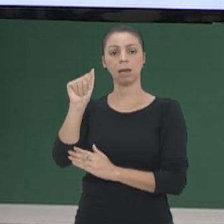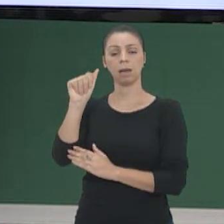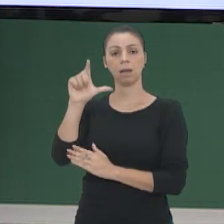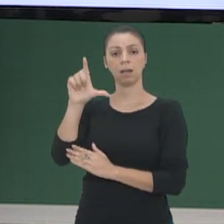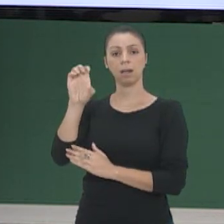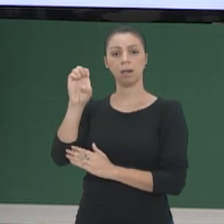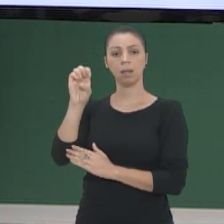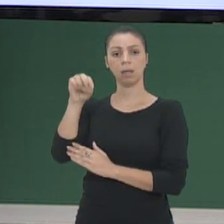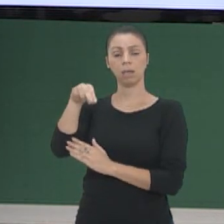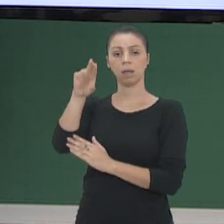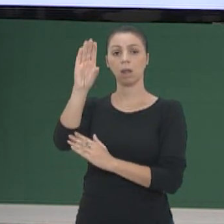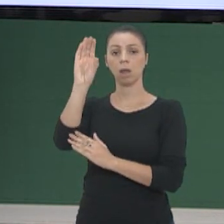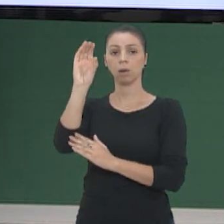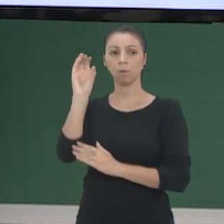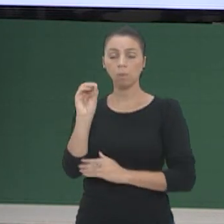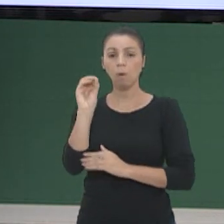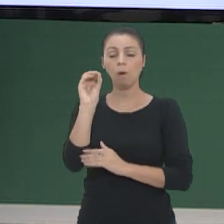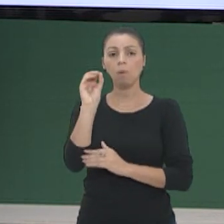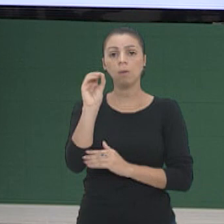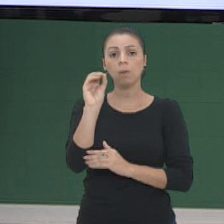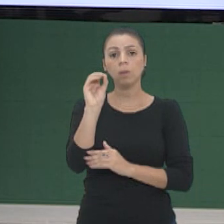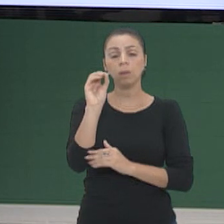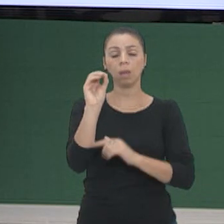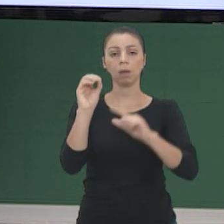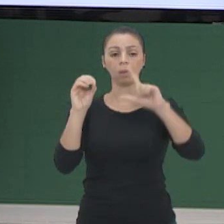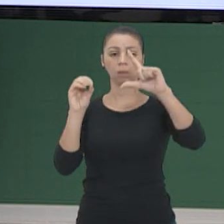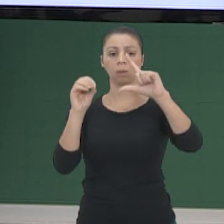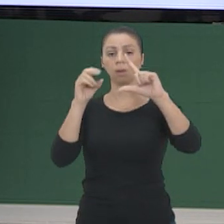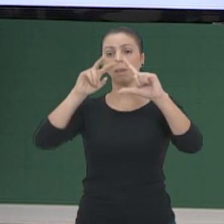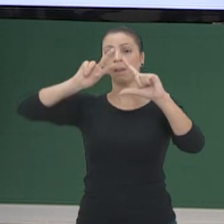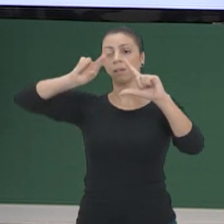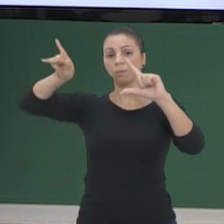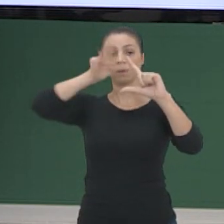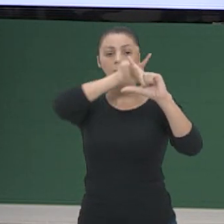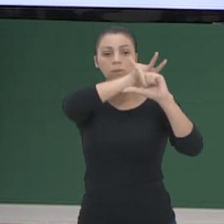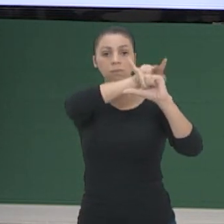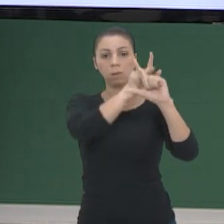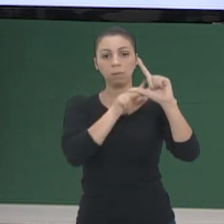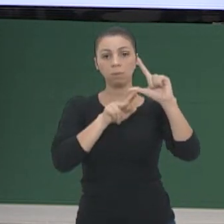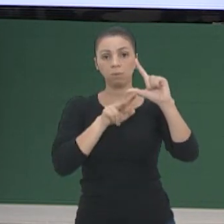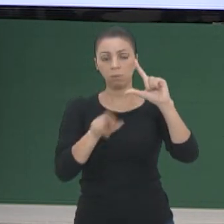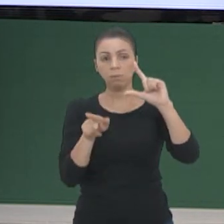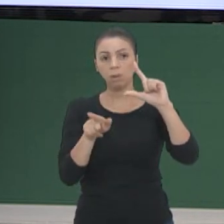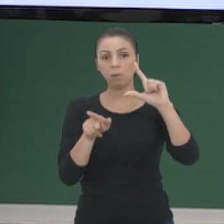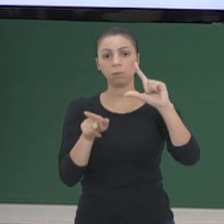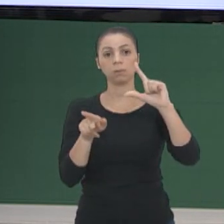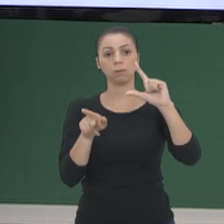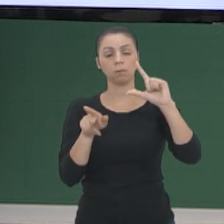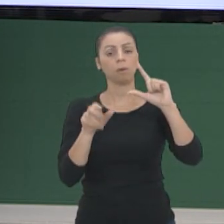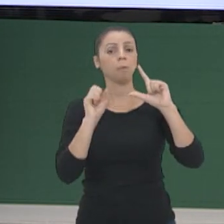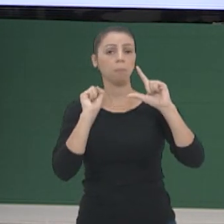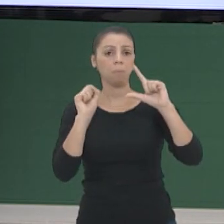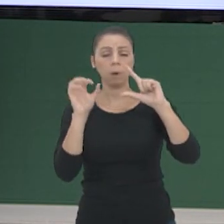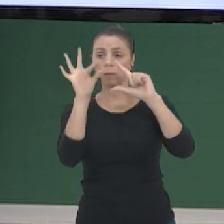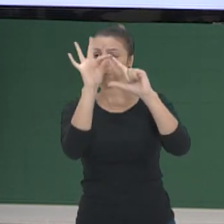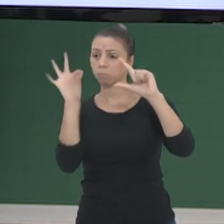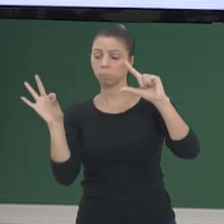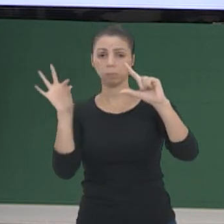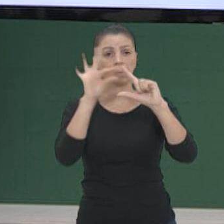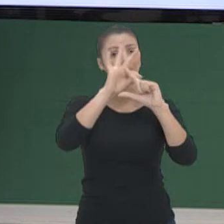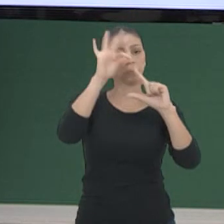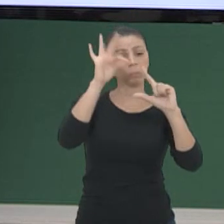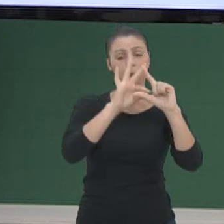Eu poderia traçar o triângulo com 2 risquinhos, um risquinho, 3 risquinhos, ou poderia até fazer